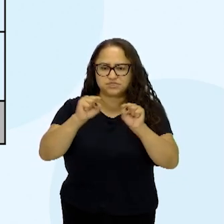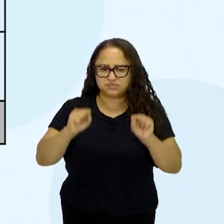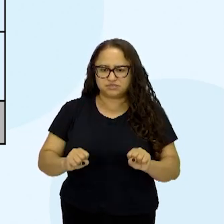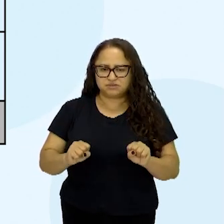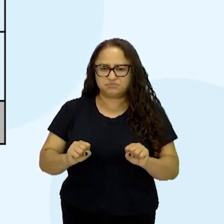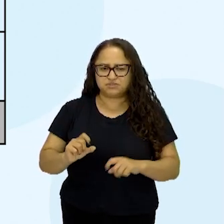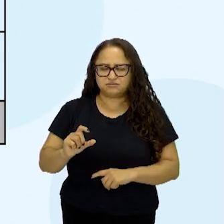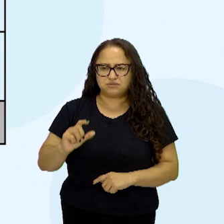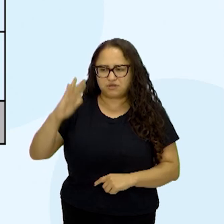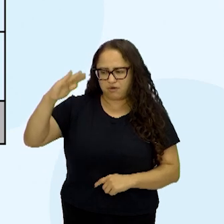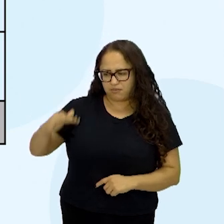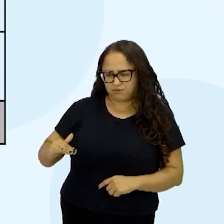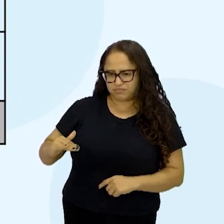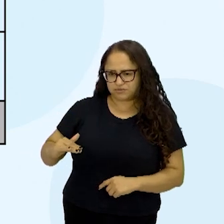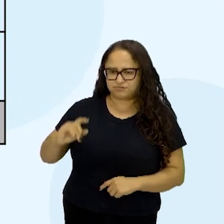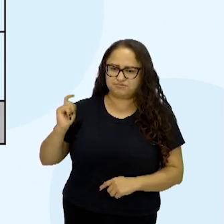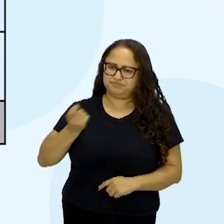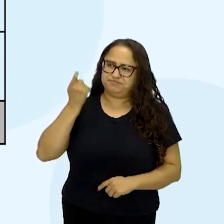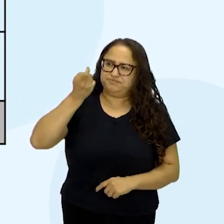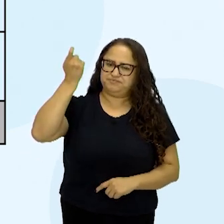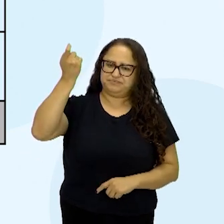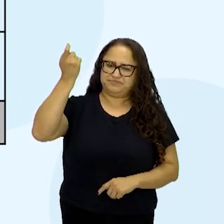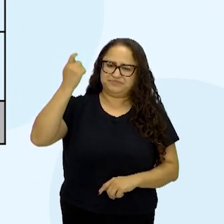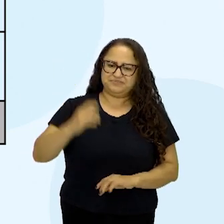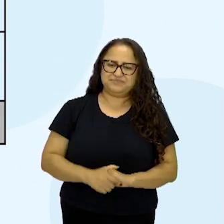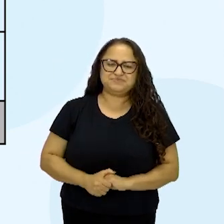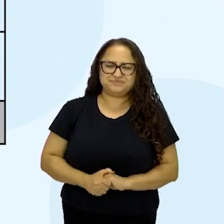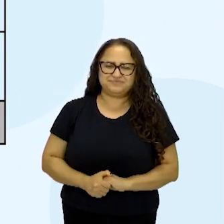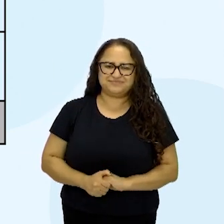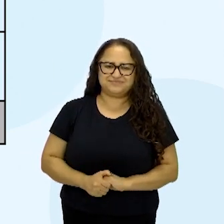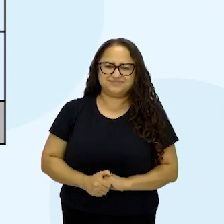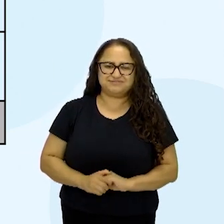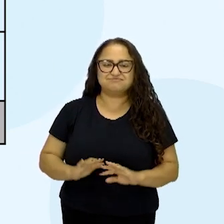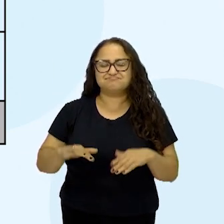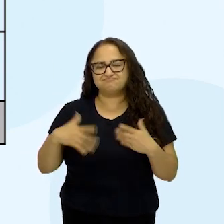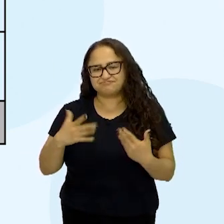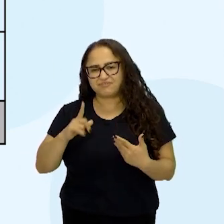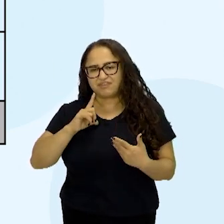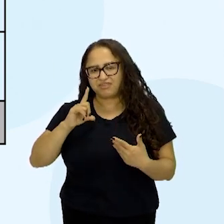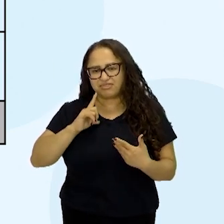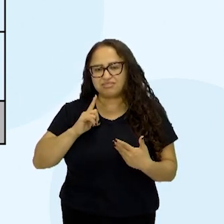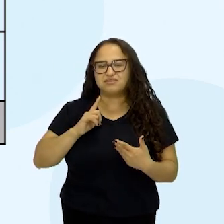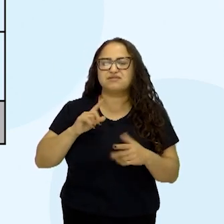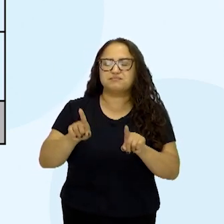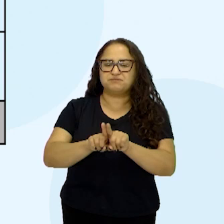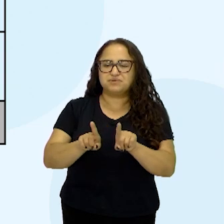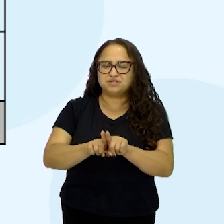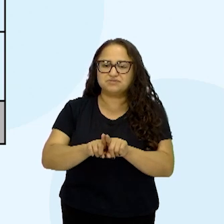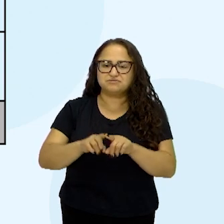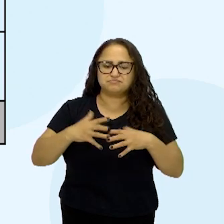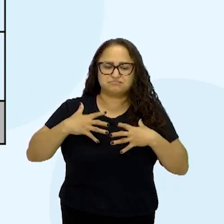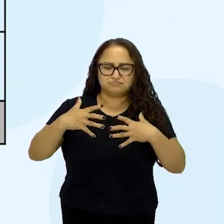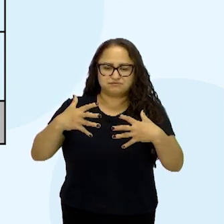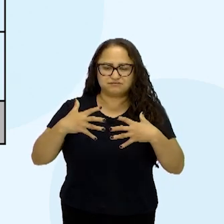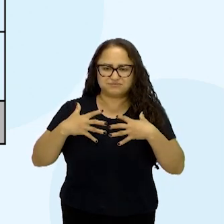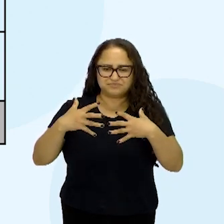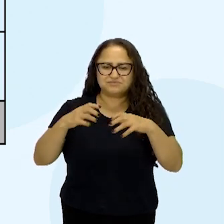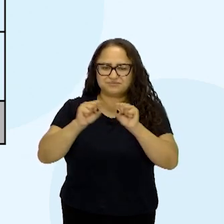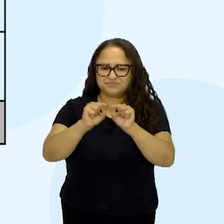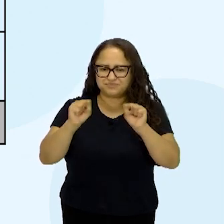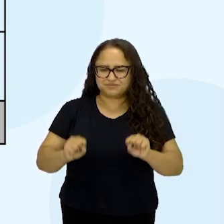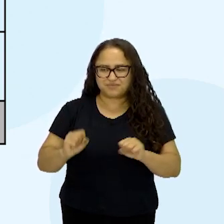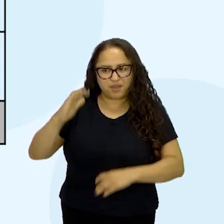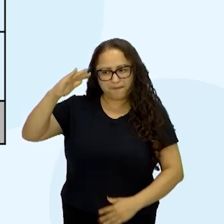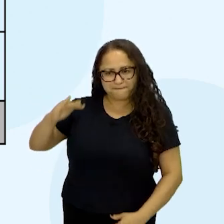short, short, tall. tall. Então, sistema reprodutivo, sistema respiratório,